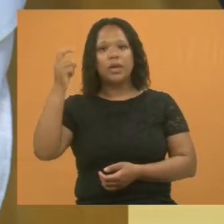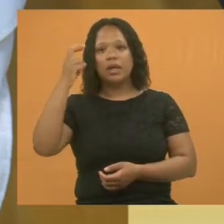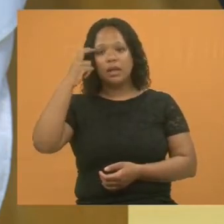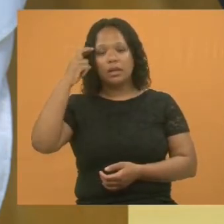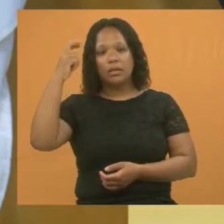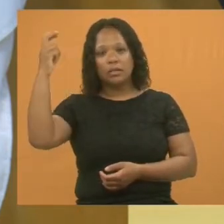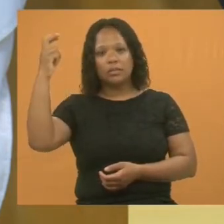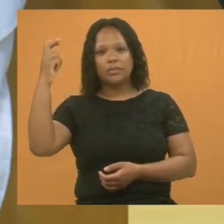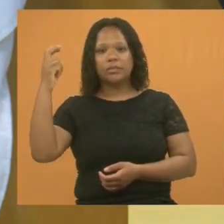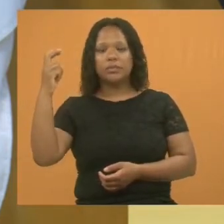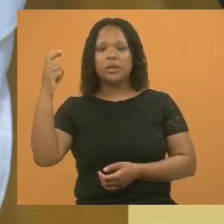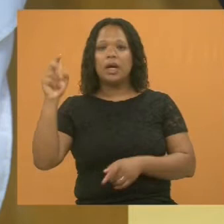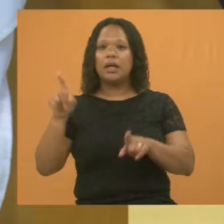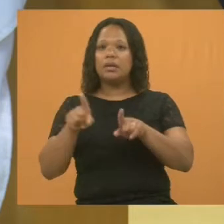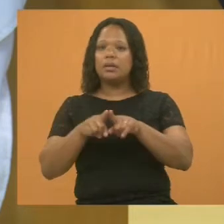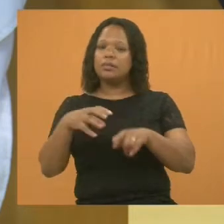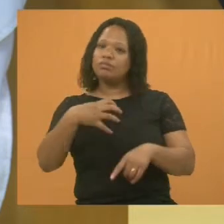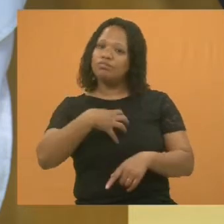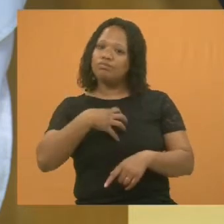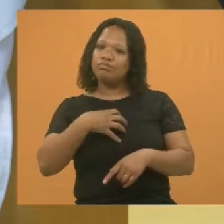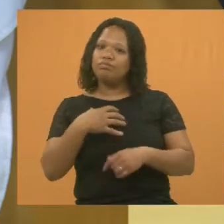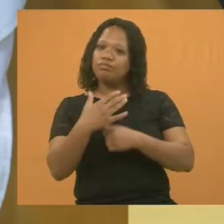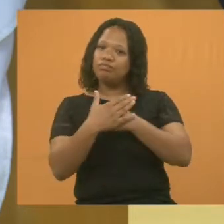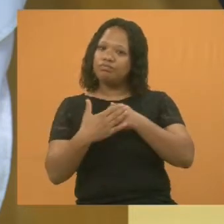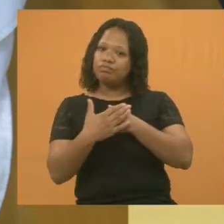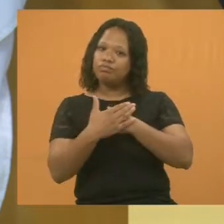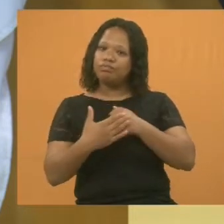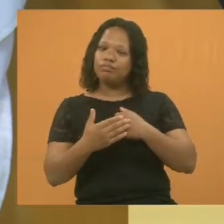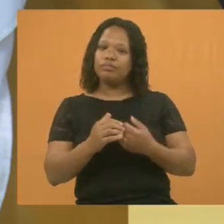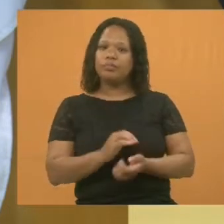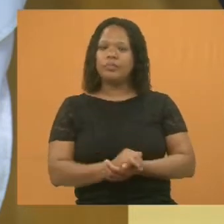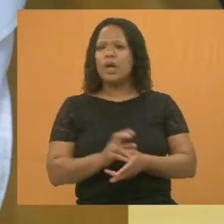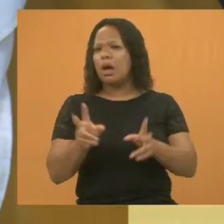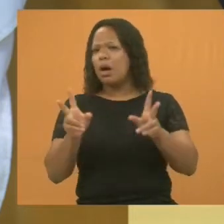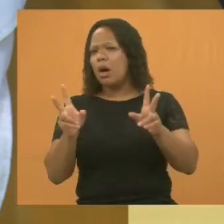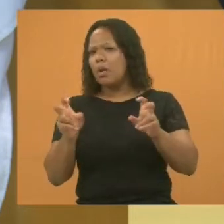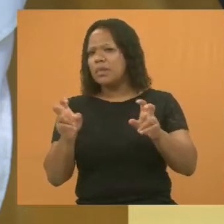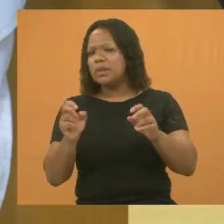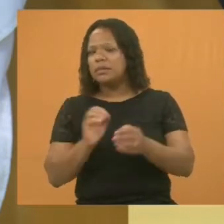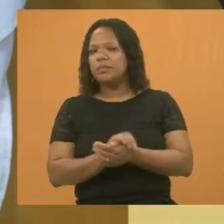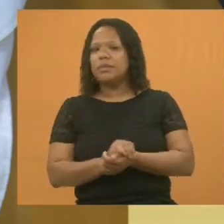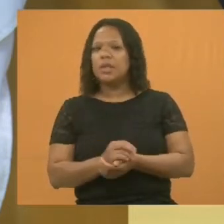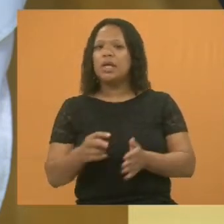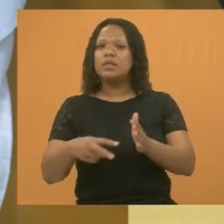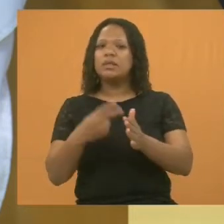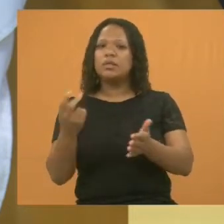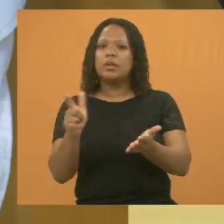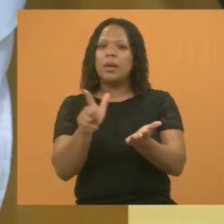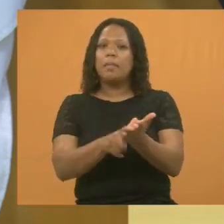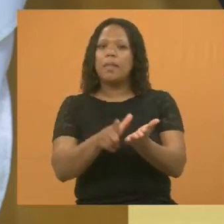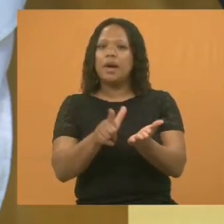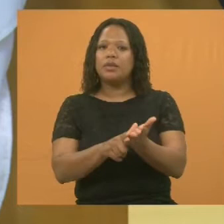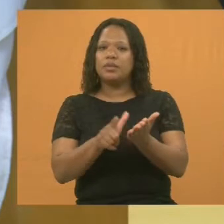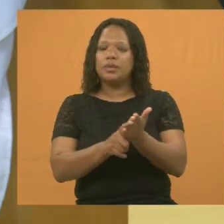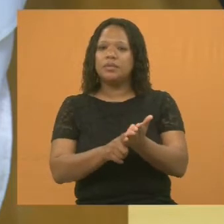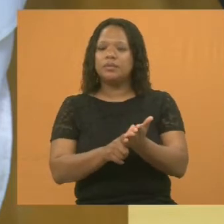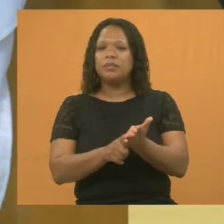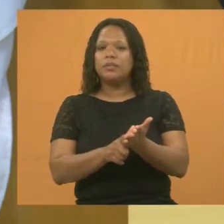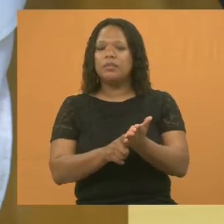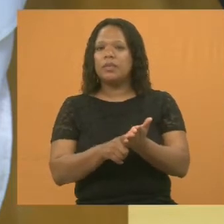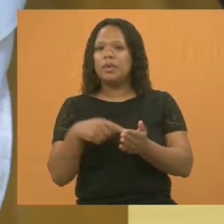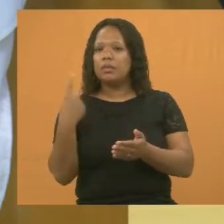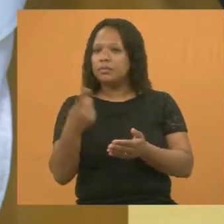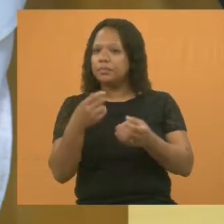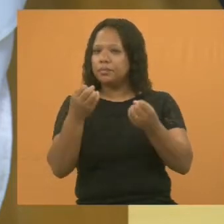aspecto afetivo, emocional. Então, observe na segunda página essa comparação que nós estamos fazendo